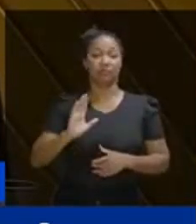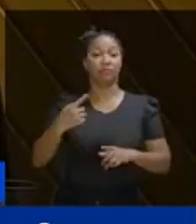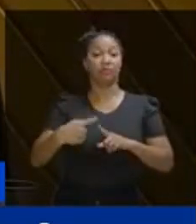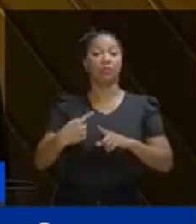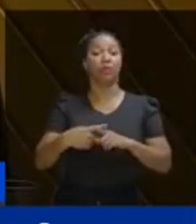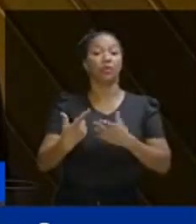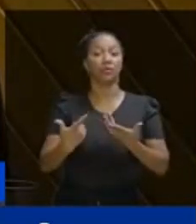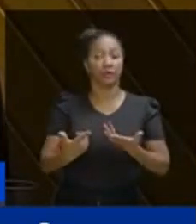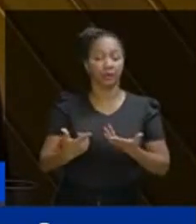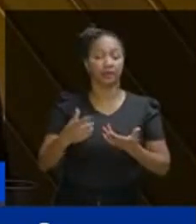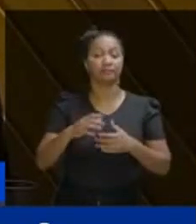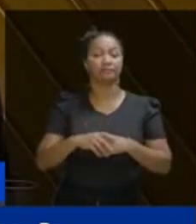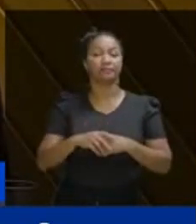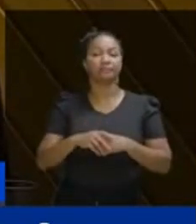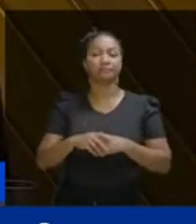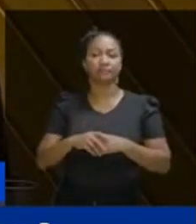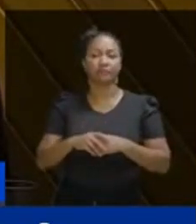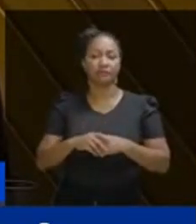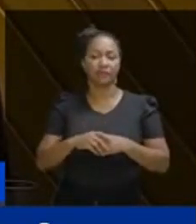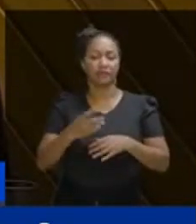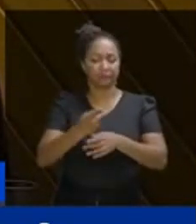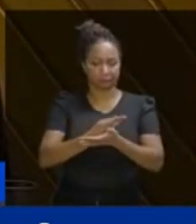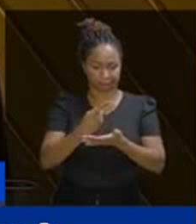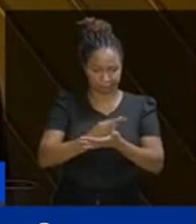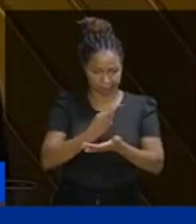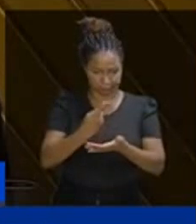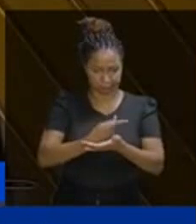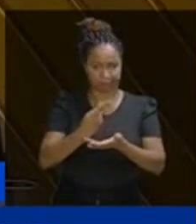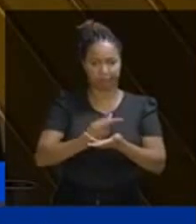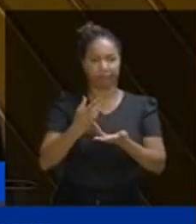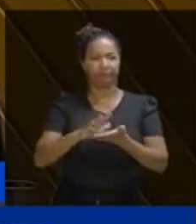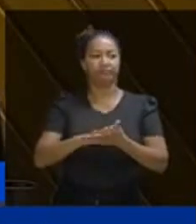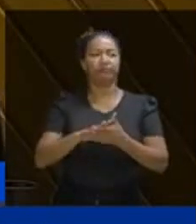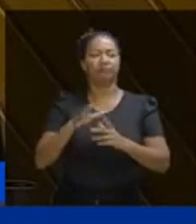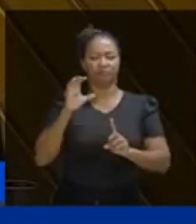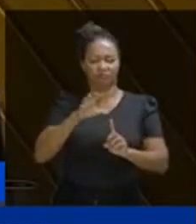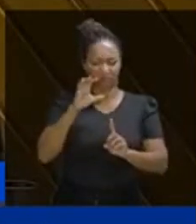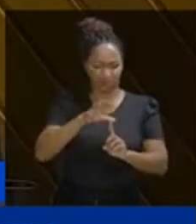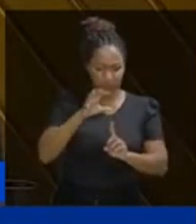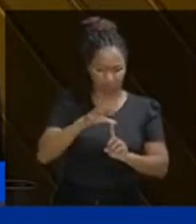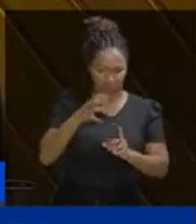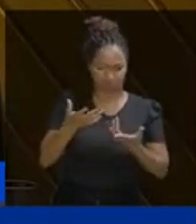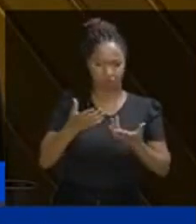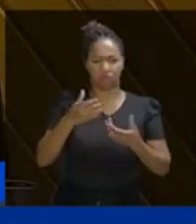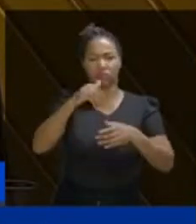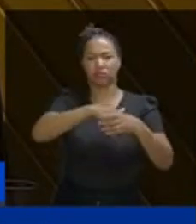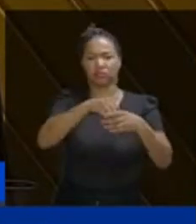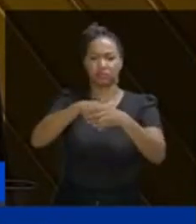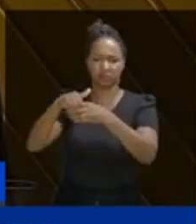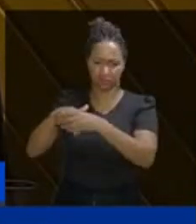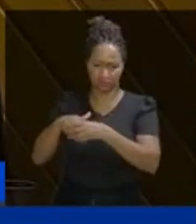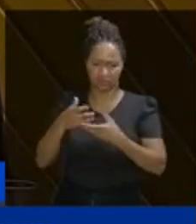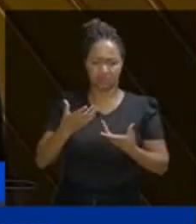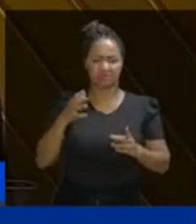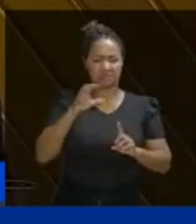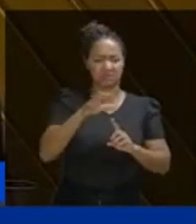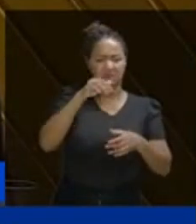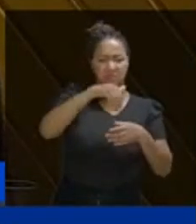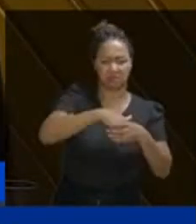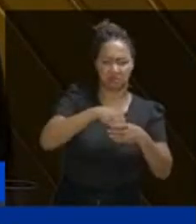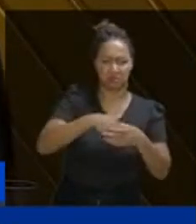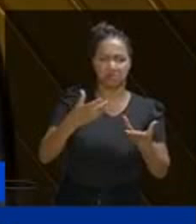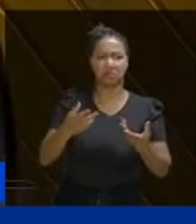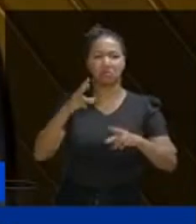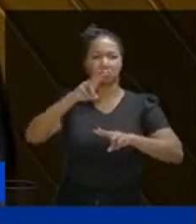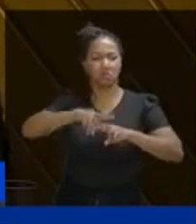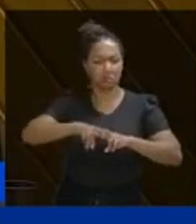comprometida justamente por estar praticando atos de coação eleitoral. Então, atos de coação eleitoral numa prisão que